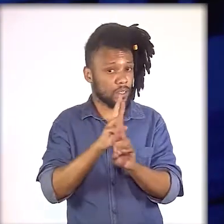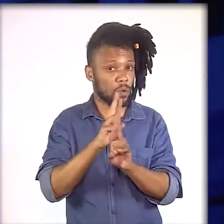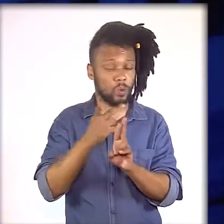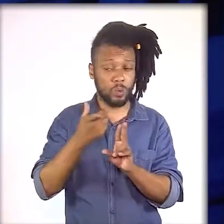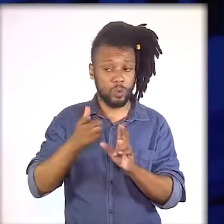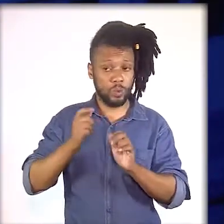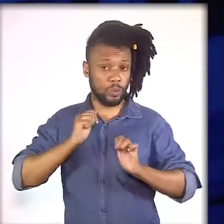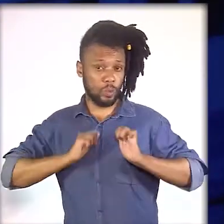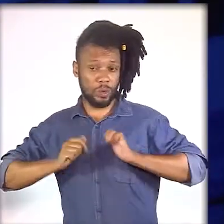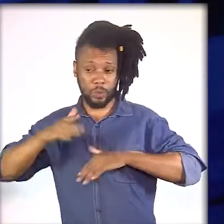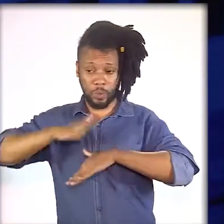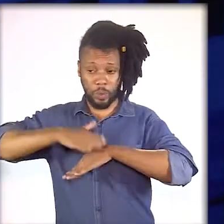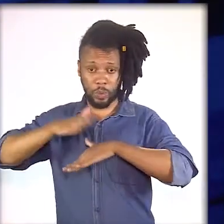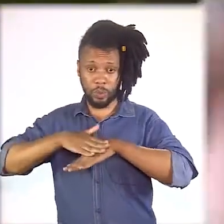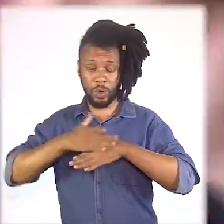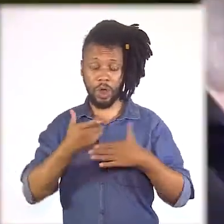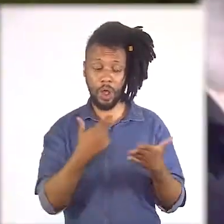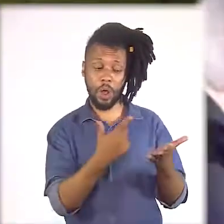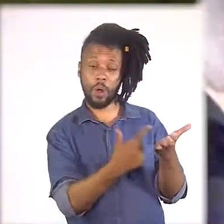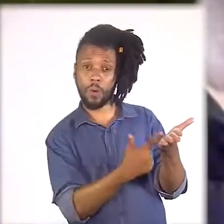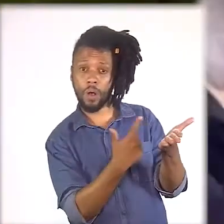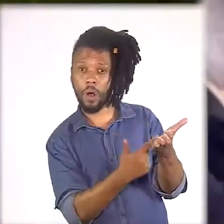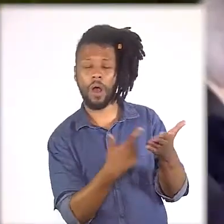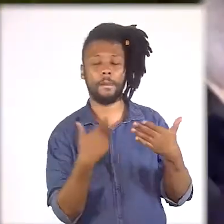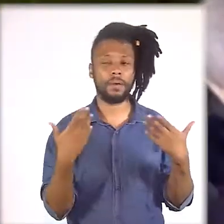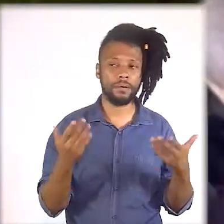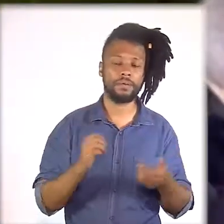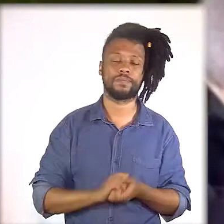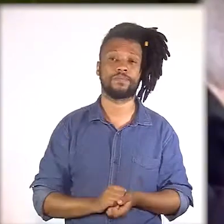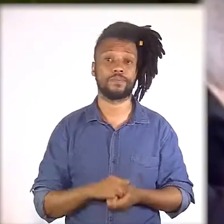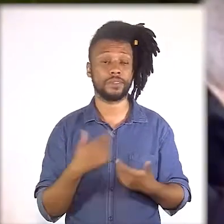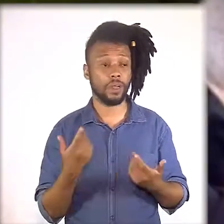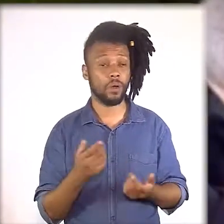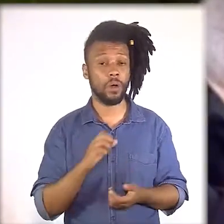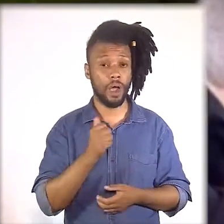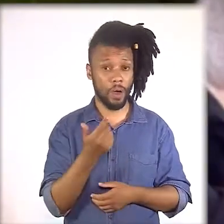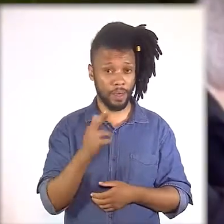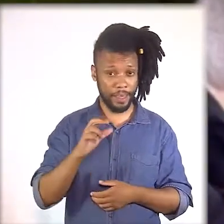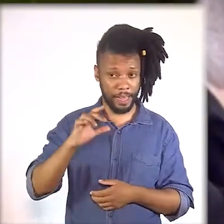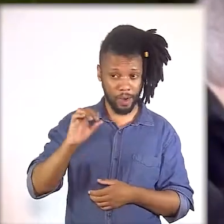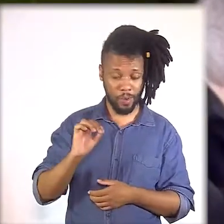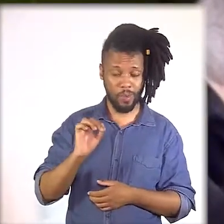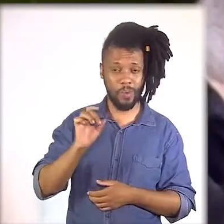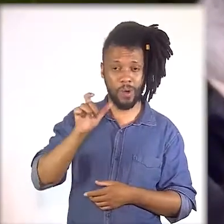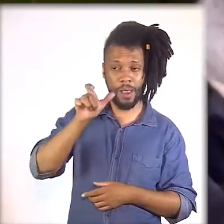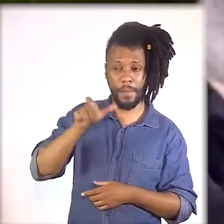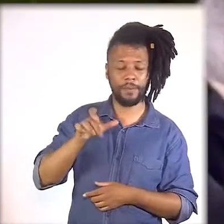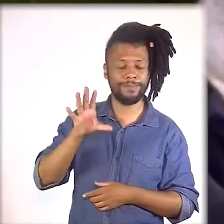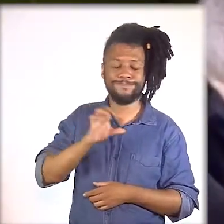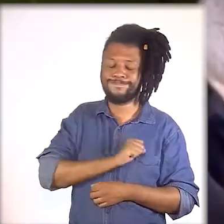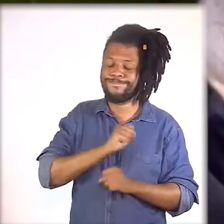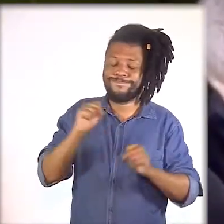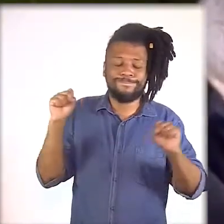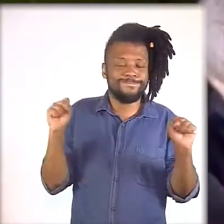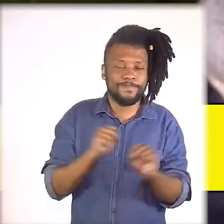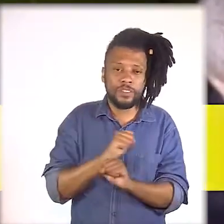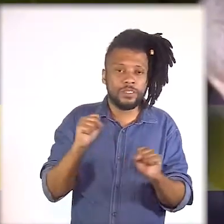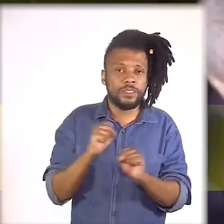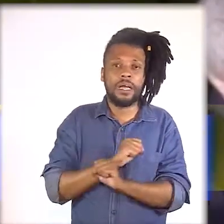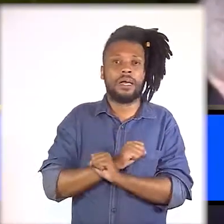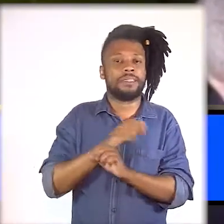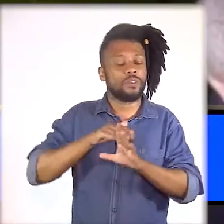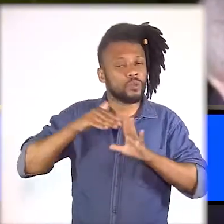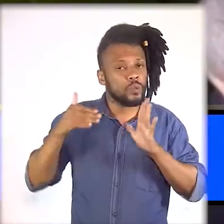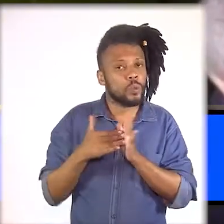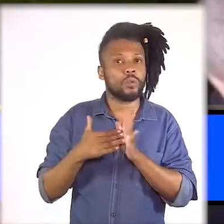era a relação do artista com a obra? Como o próprio César disse, o Aurélio era uma pessoa apaixonada por tudo que